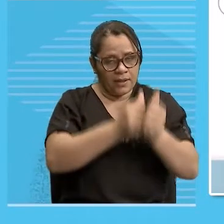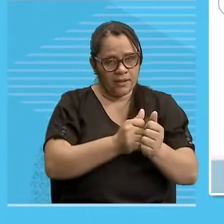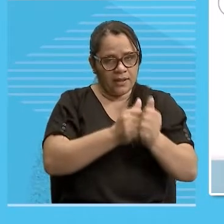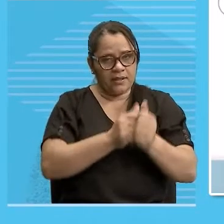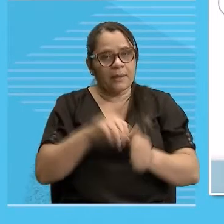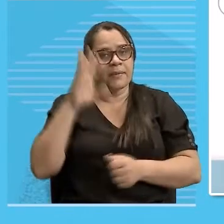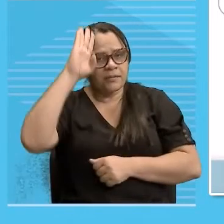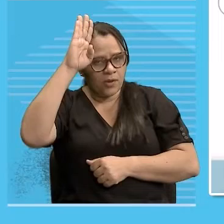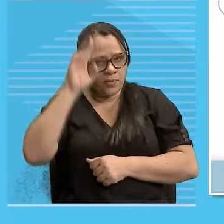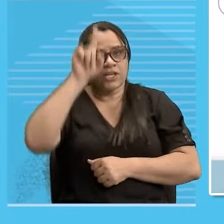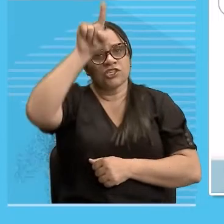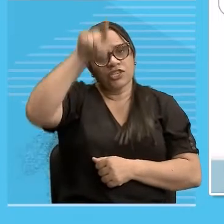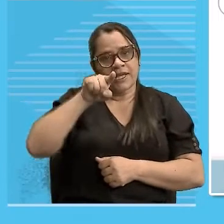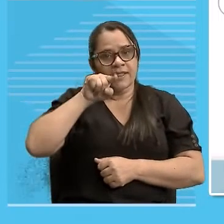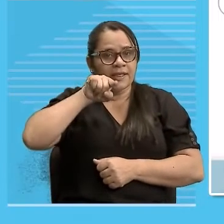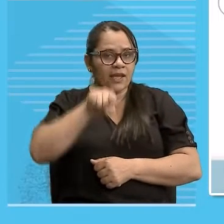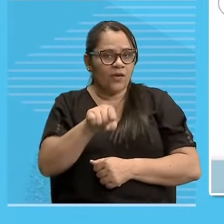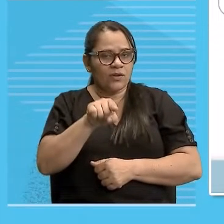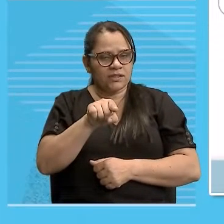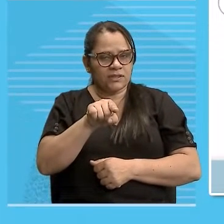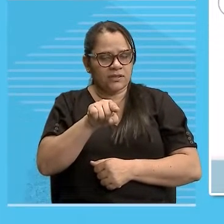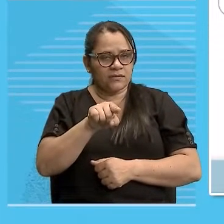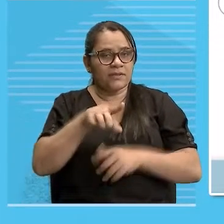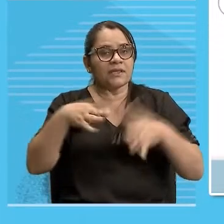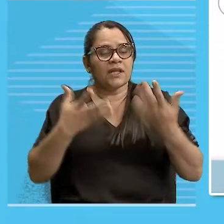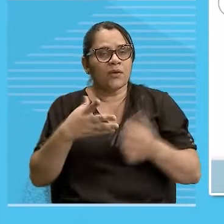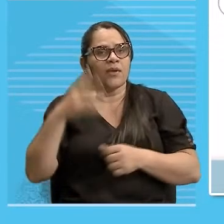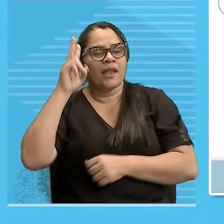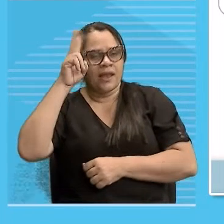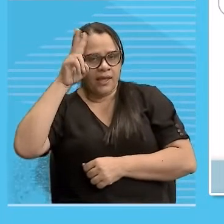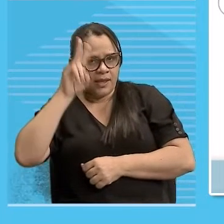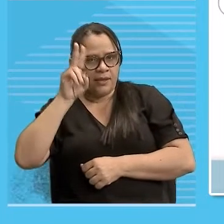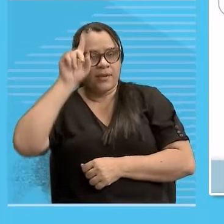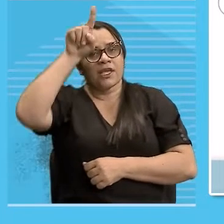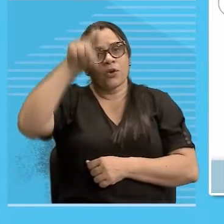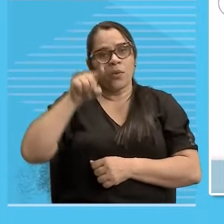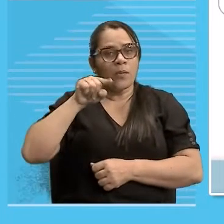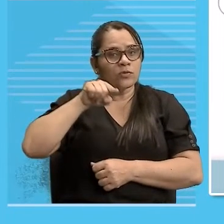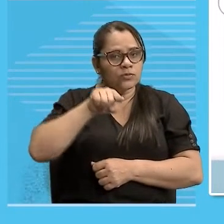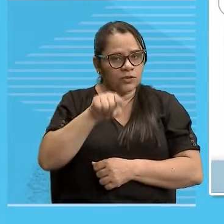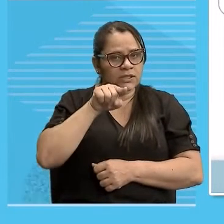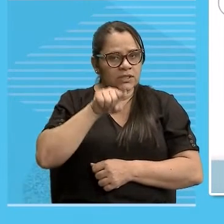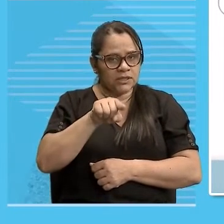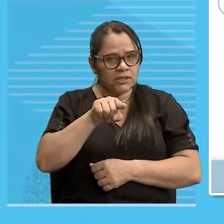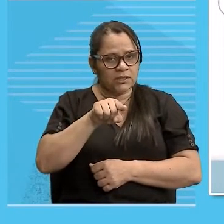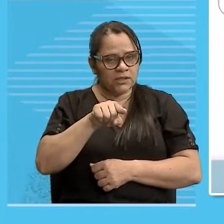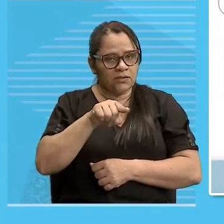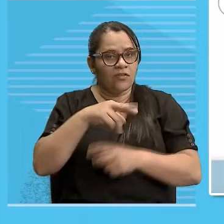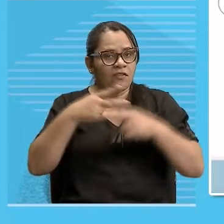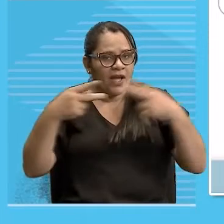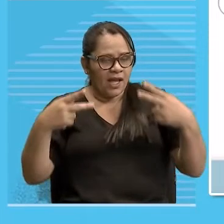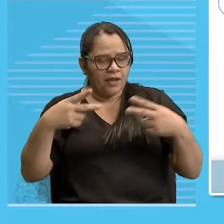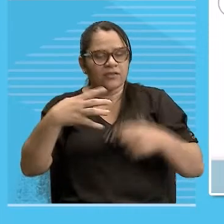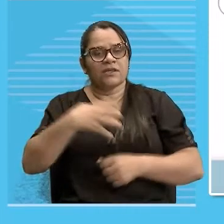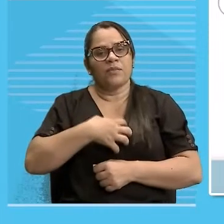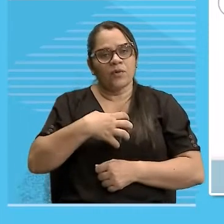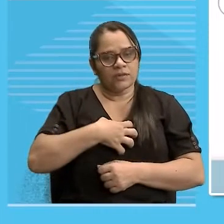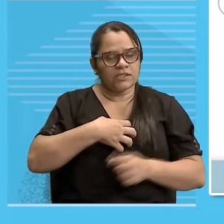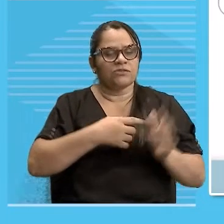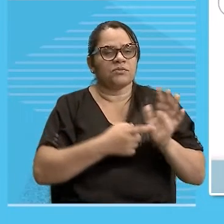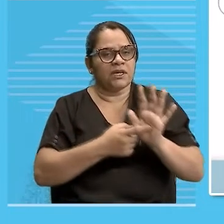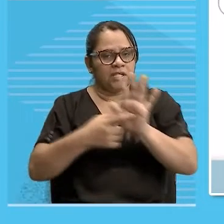de exclamação. Você lembra que o ponto responsável, aliás, o sinal de pontuação responsável por indicar sentimentos e